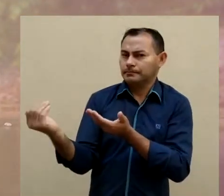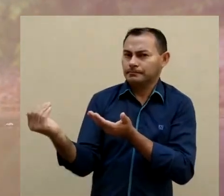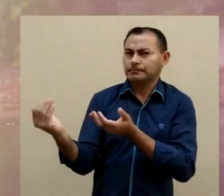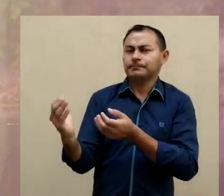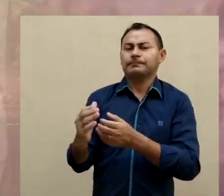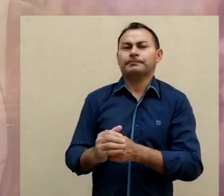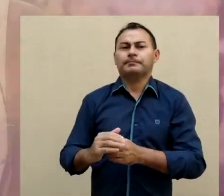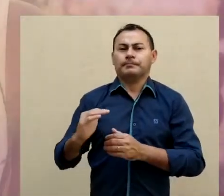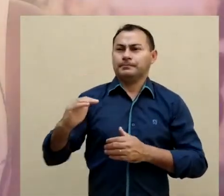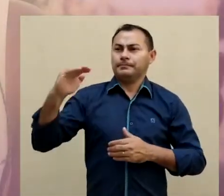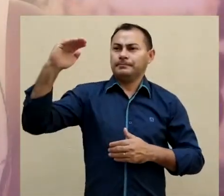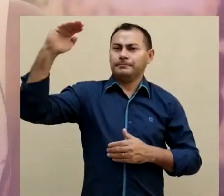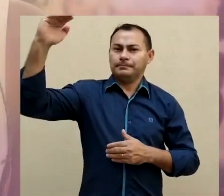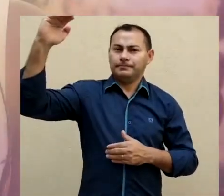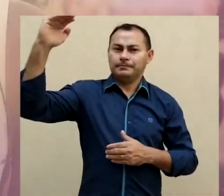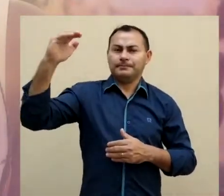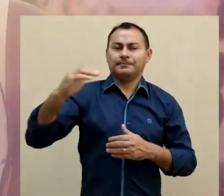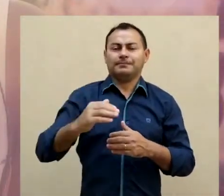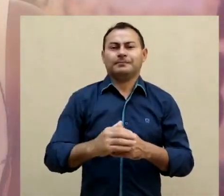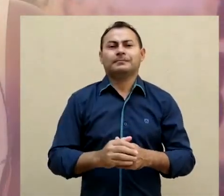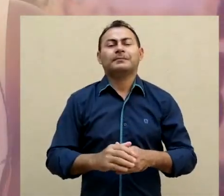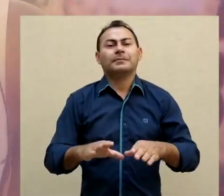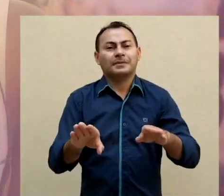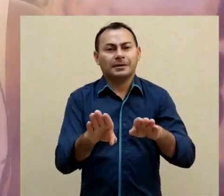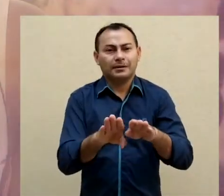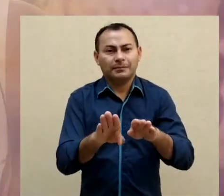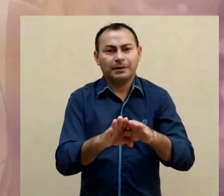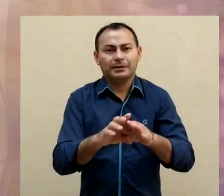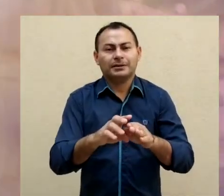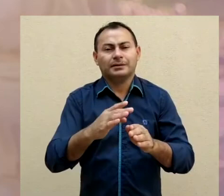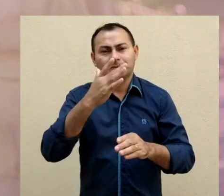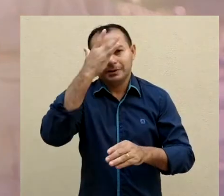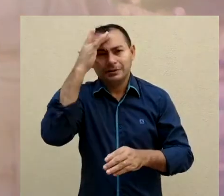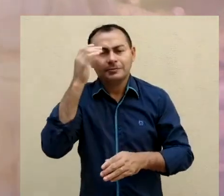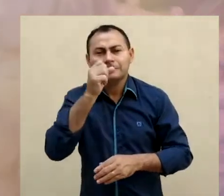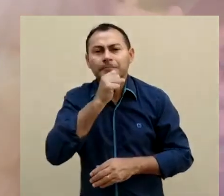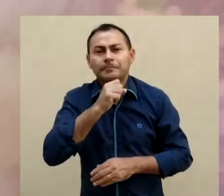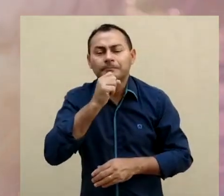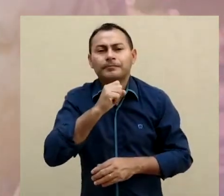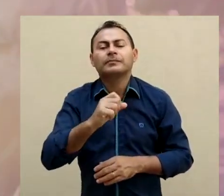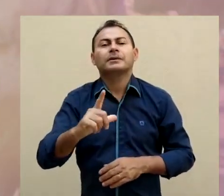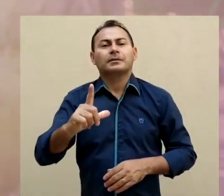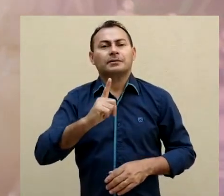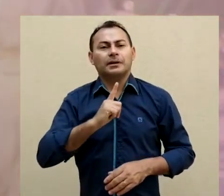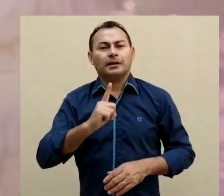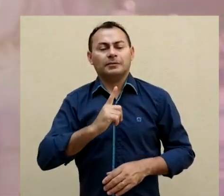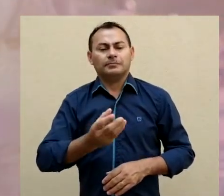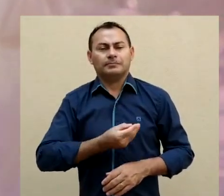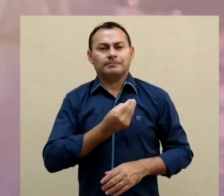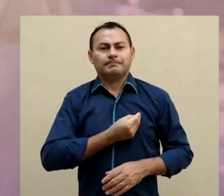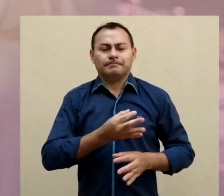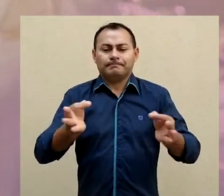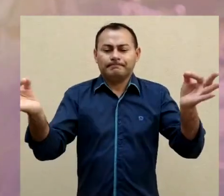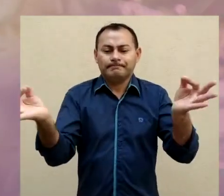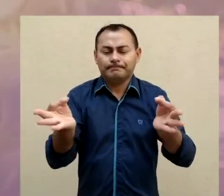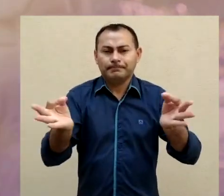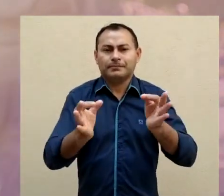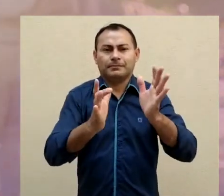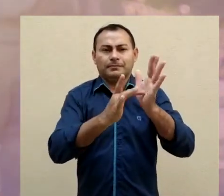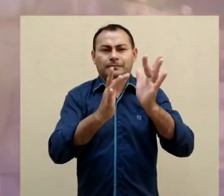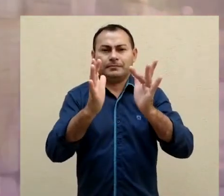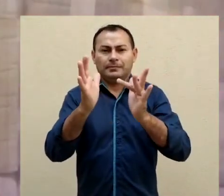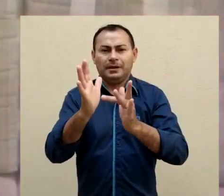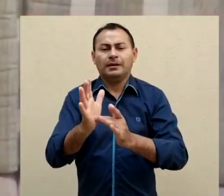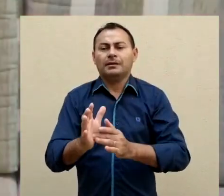nossos jovens, nossos adultos e nossos idosos, para que tenham vida plena em